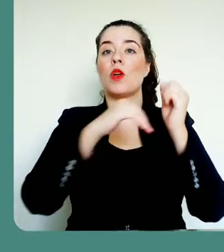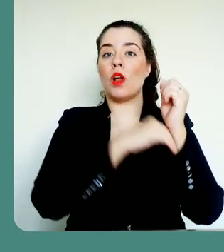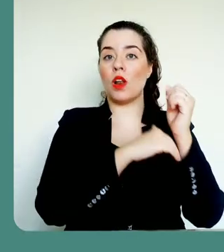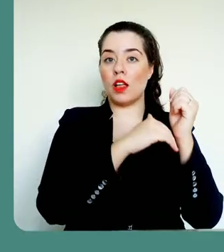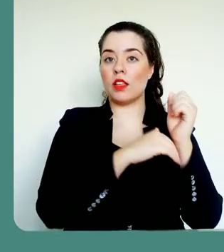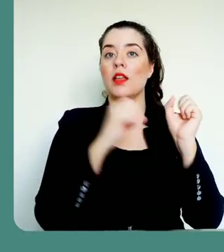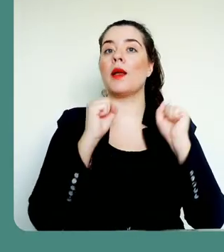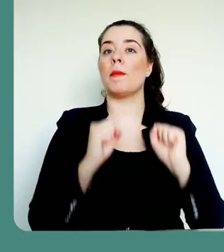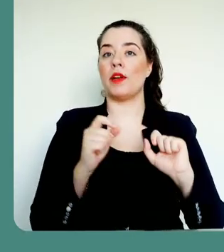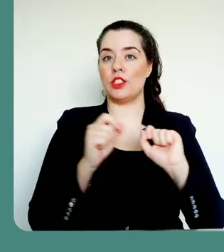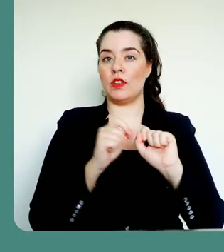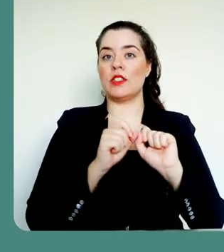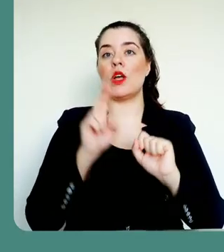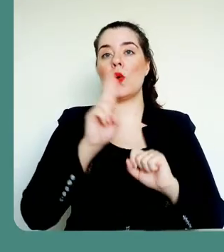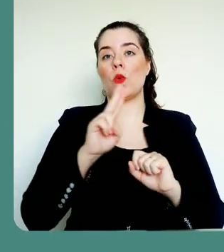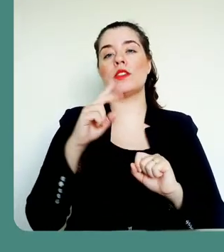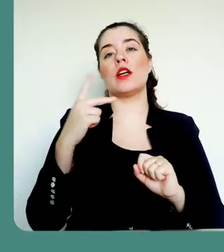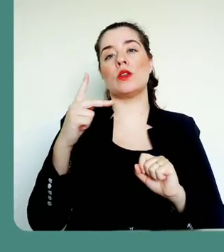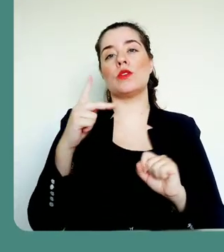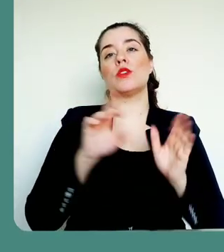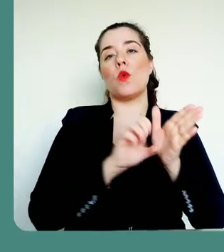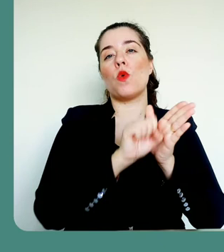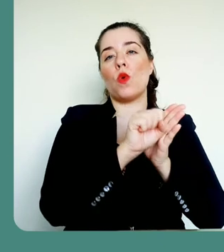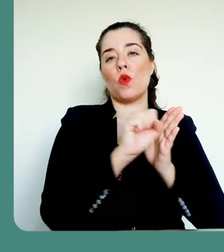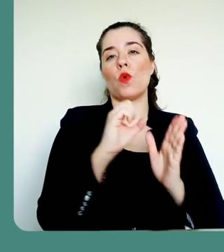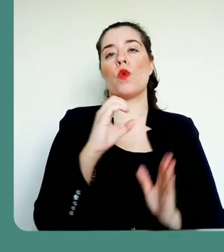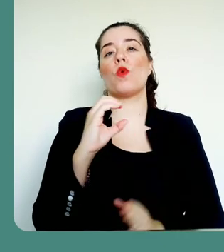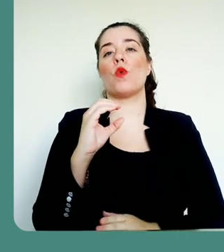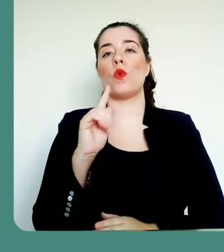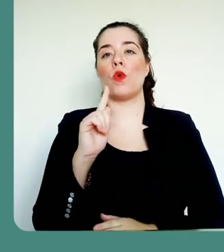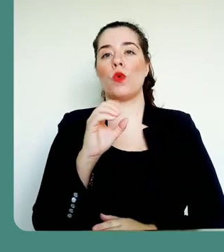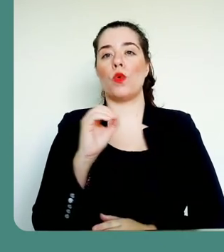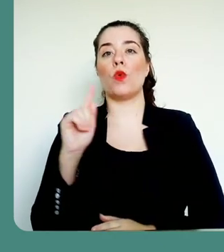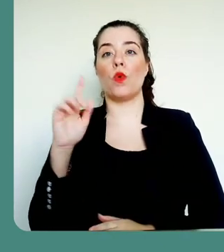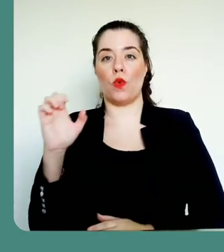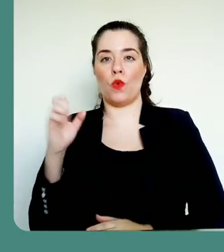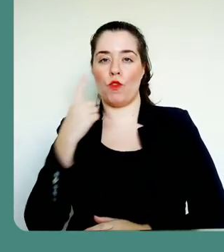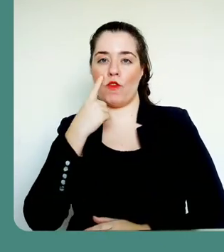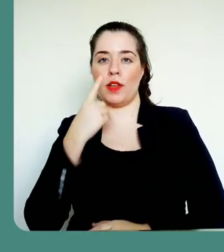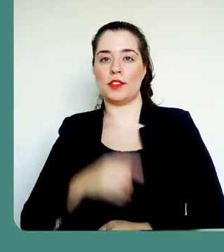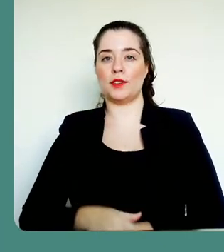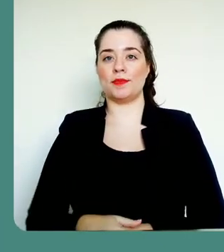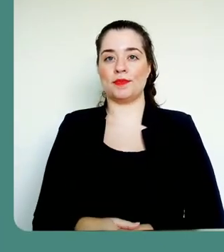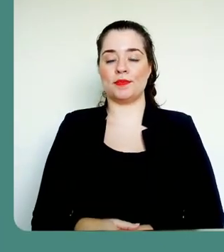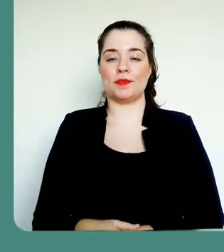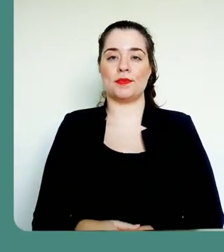visia.co. E o login pode ser feito a partir da sua conta Google.